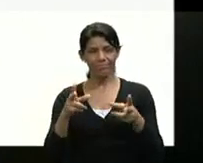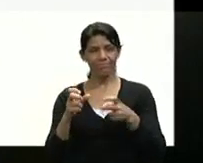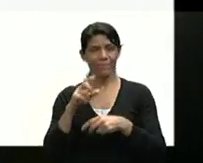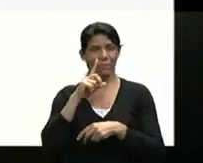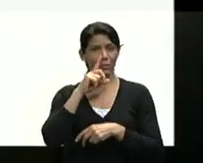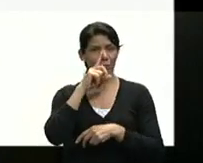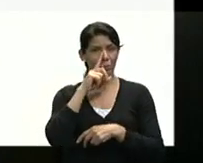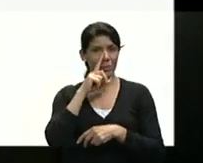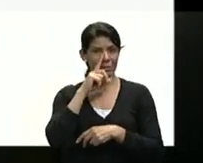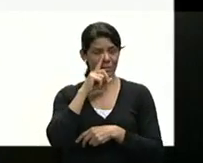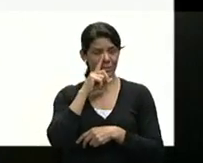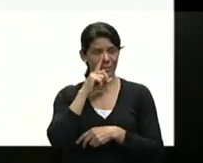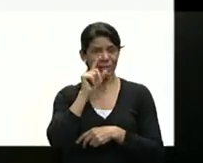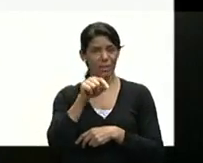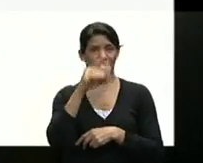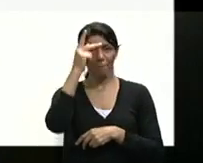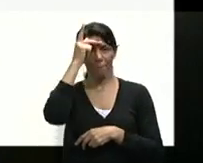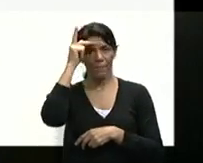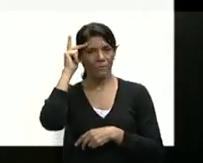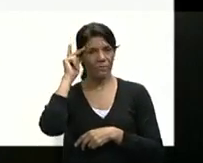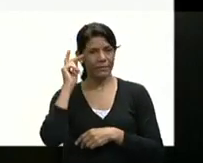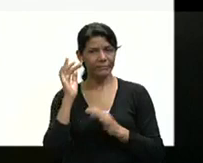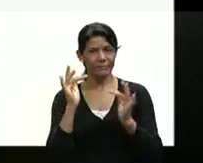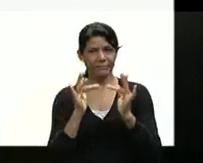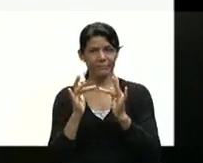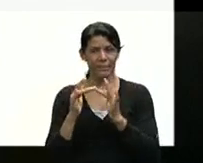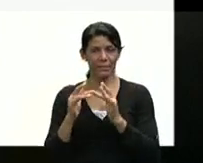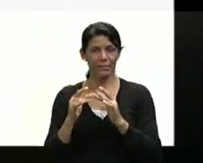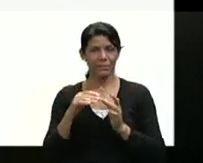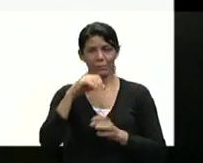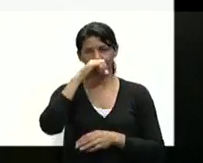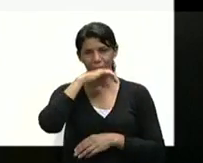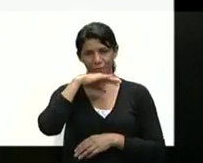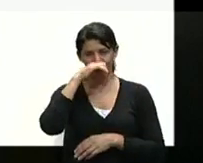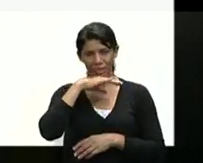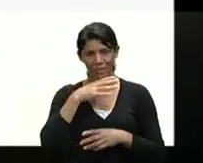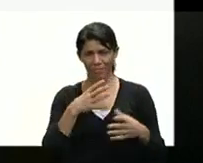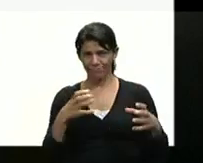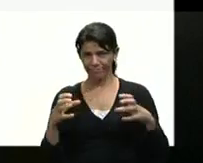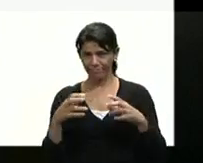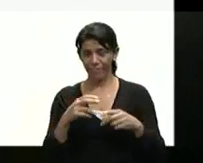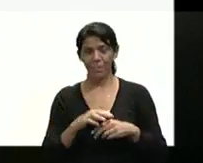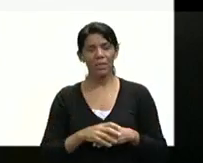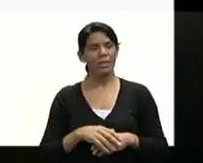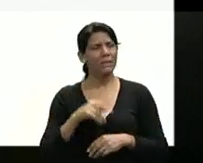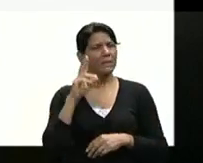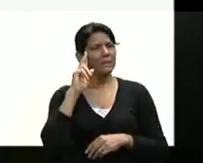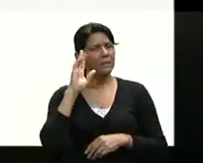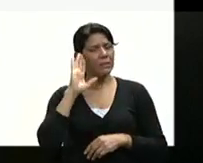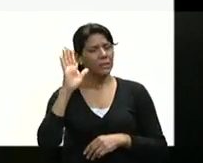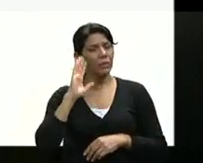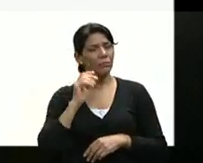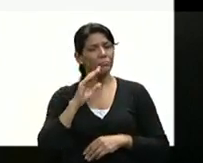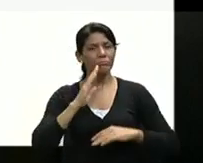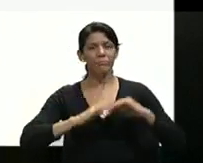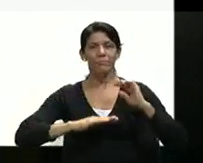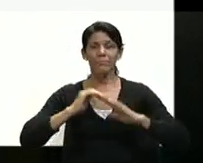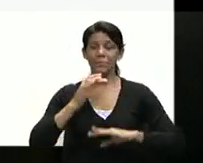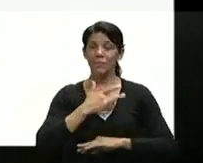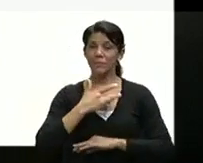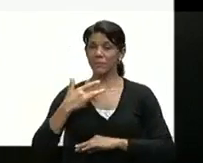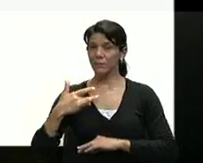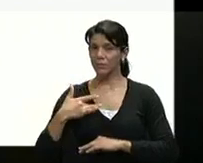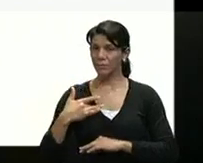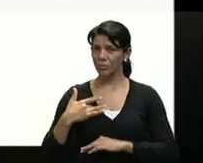da vulnerabilidade da violência. E ali eles pensaram, como os profissionais de saúde atuam